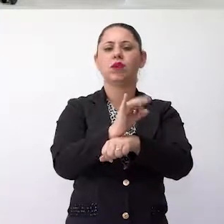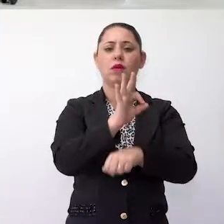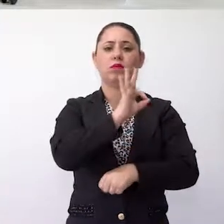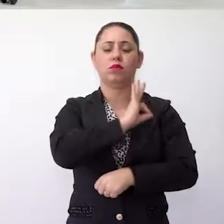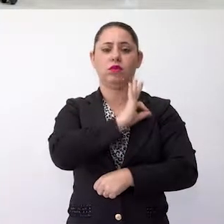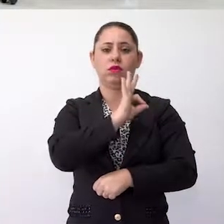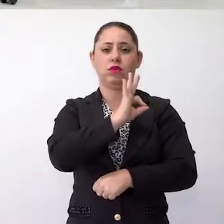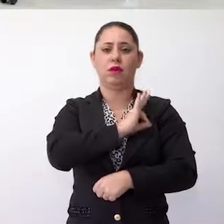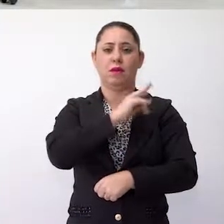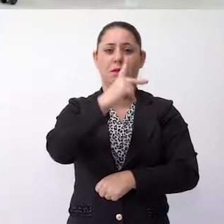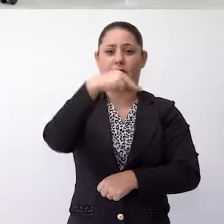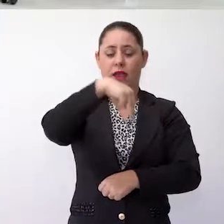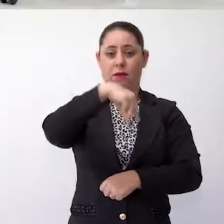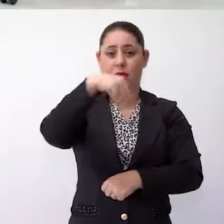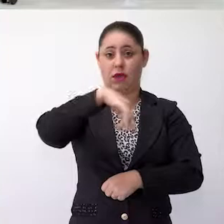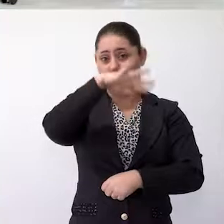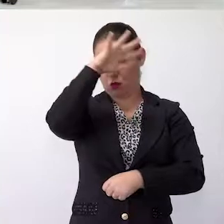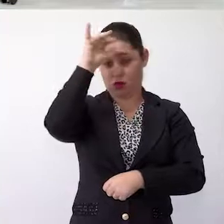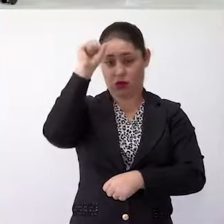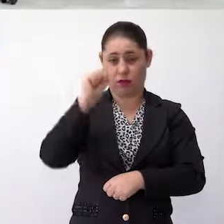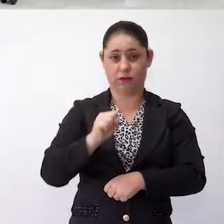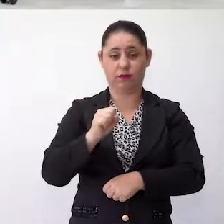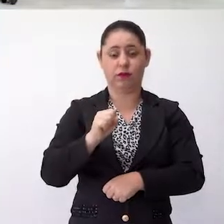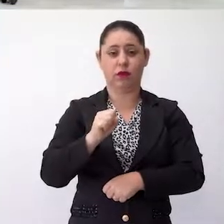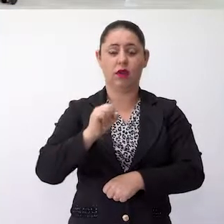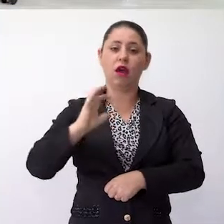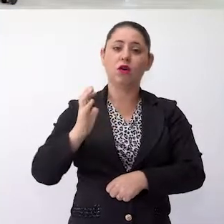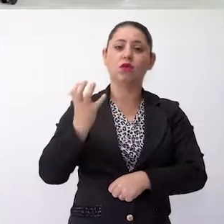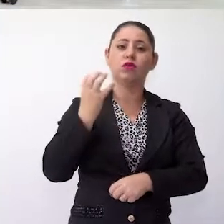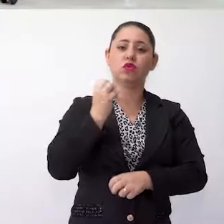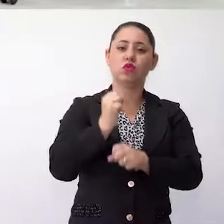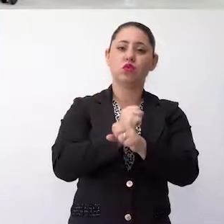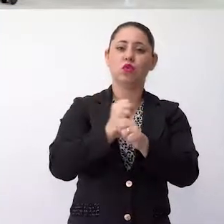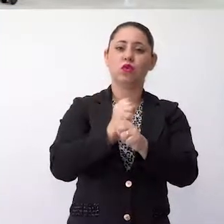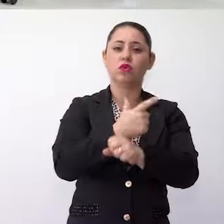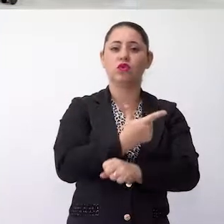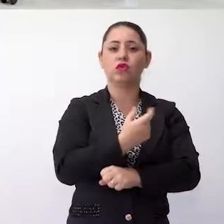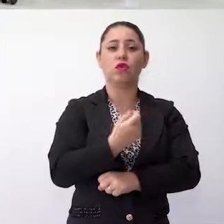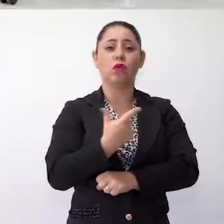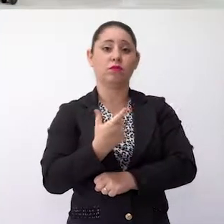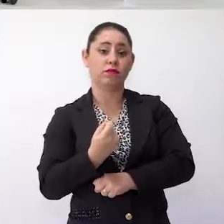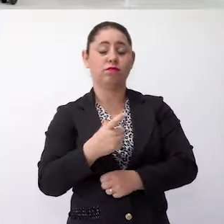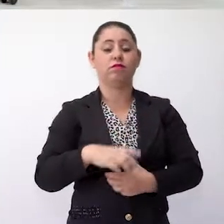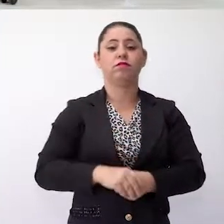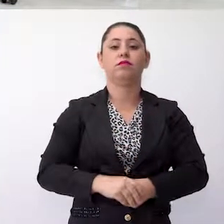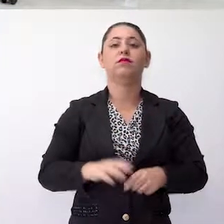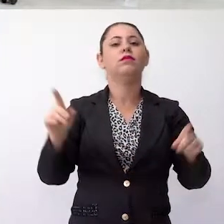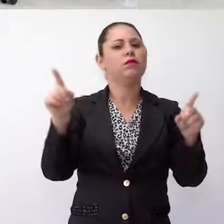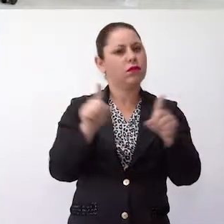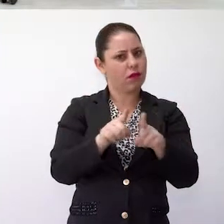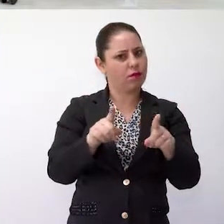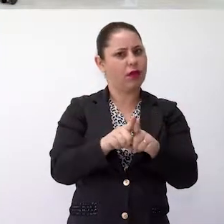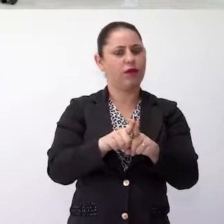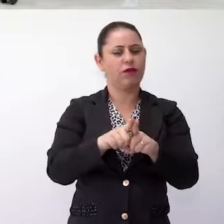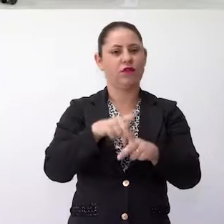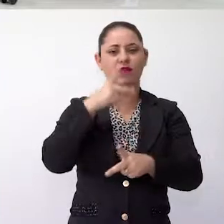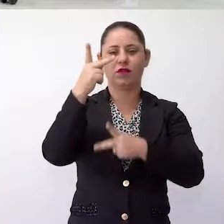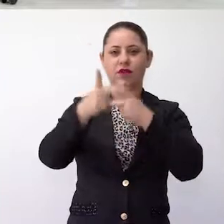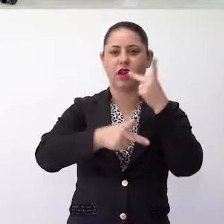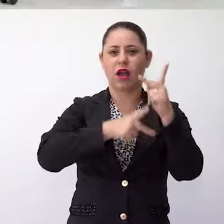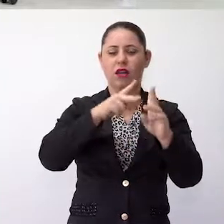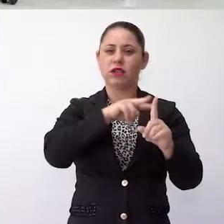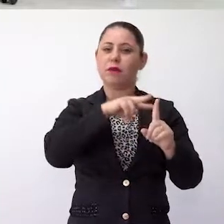Polícia Militar no estado de Mato Grosso do Sul, acontecidos no ano de 2020. E também vamos falar sobre